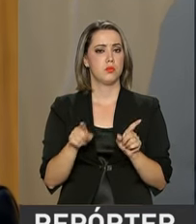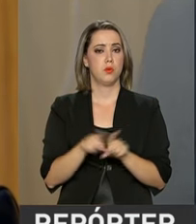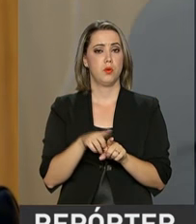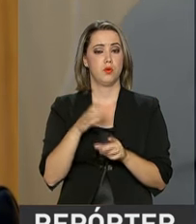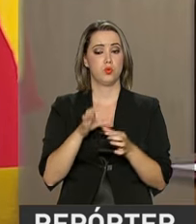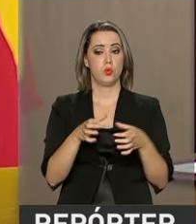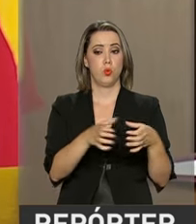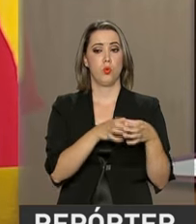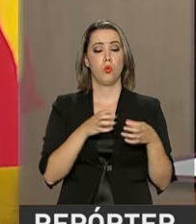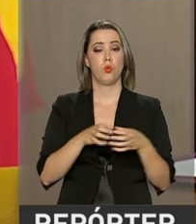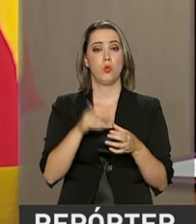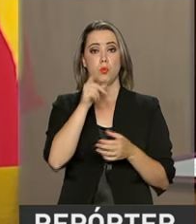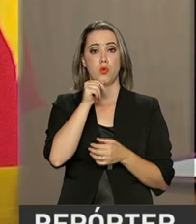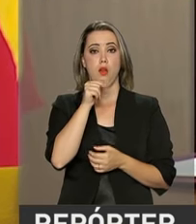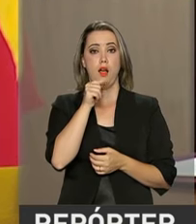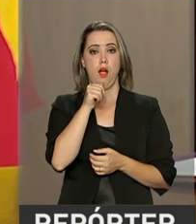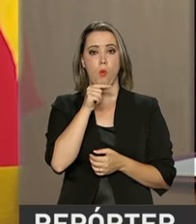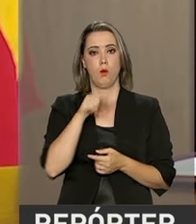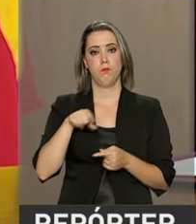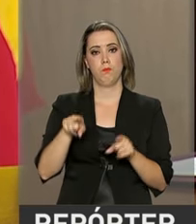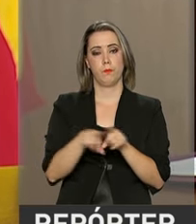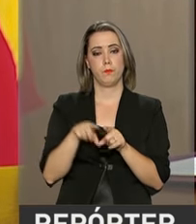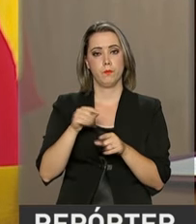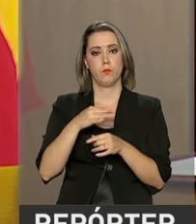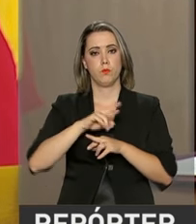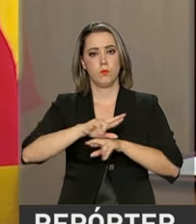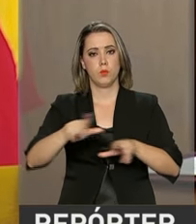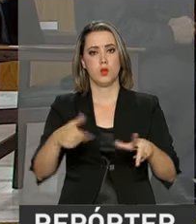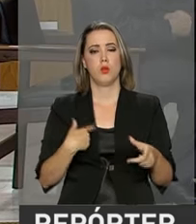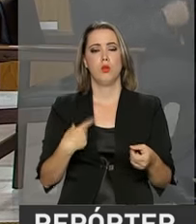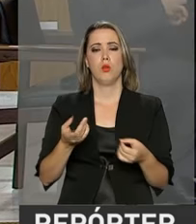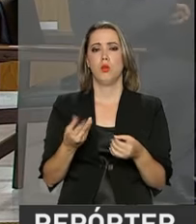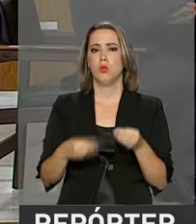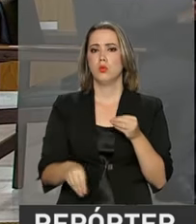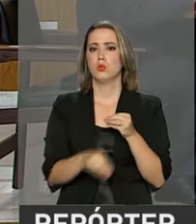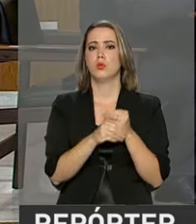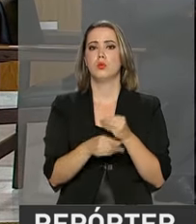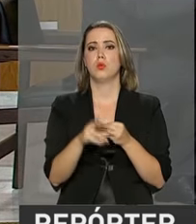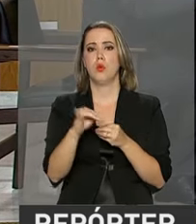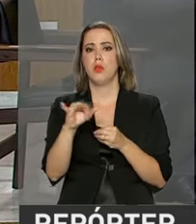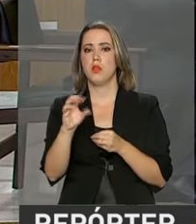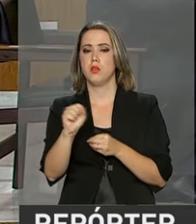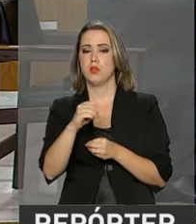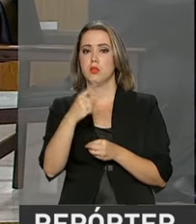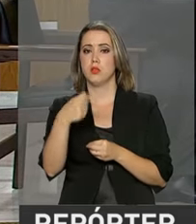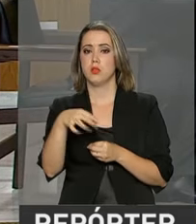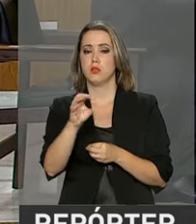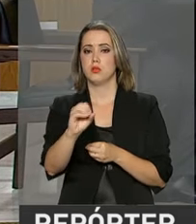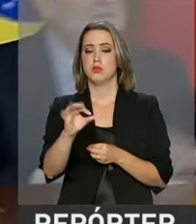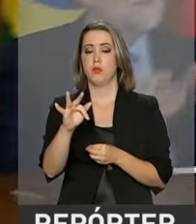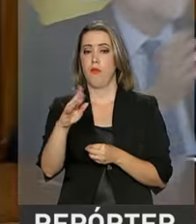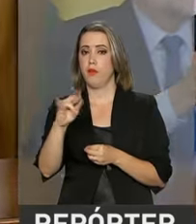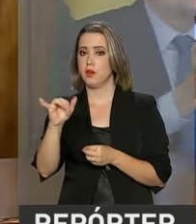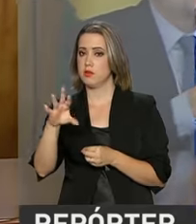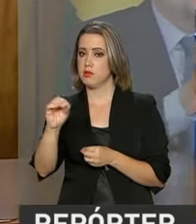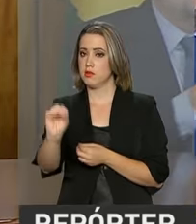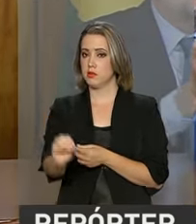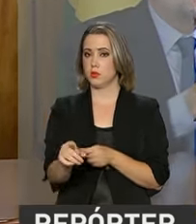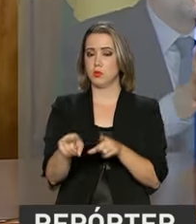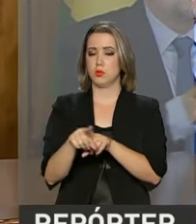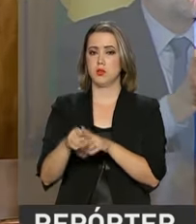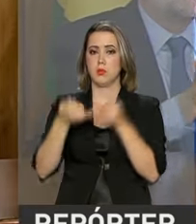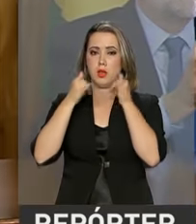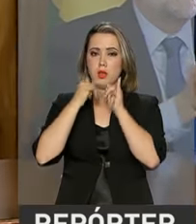campo de recursos hídricos o que inclui ações de revitalização da bacia do rio são francisco além de projetos de